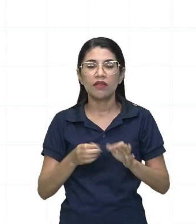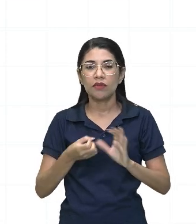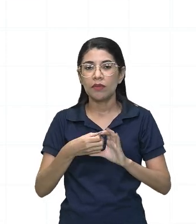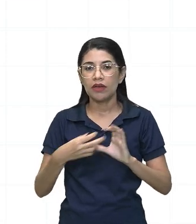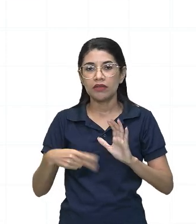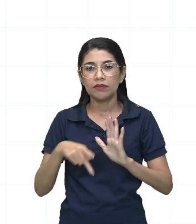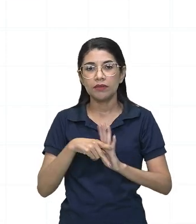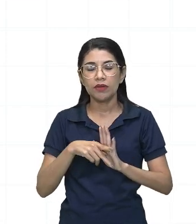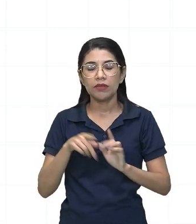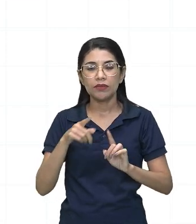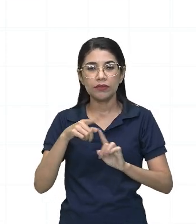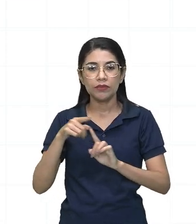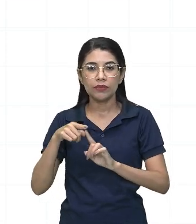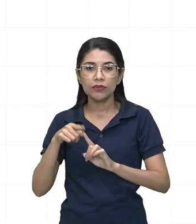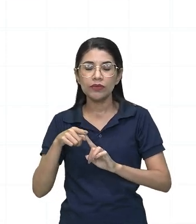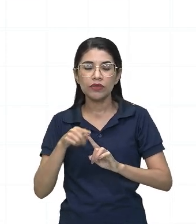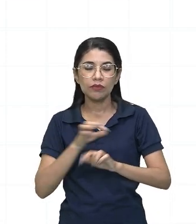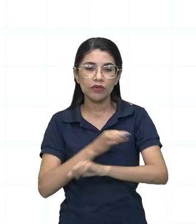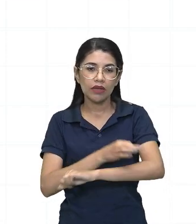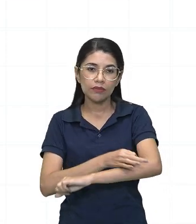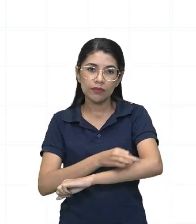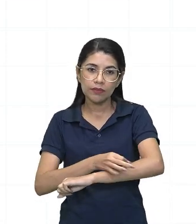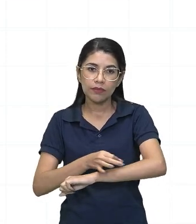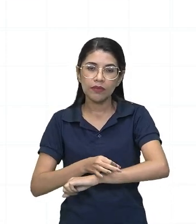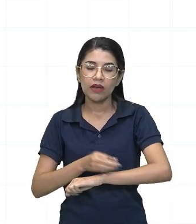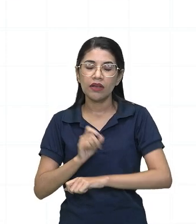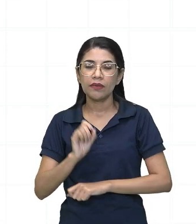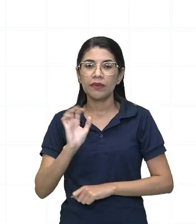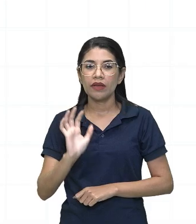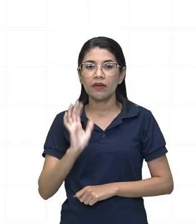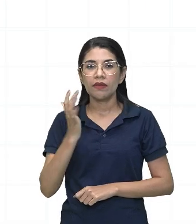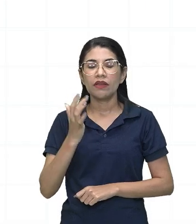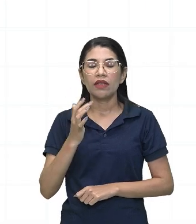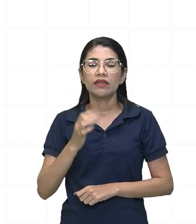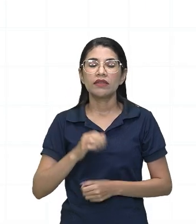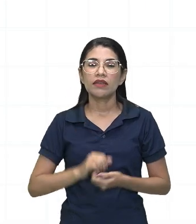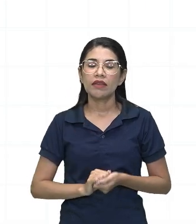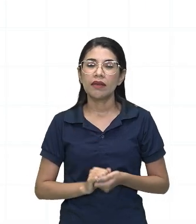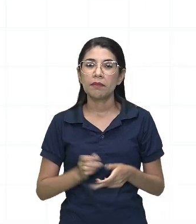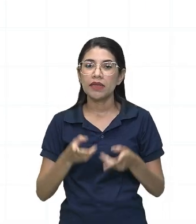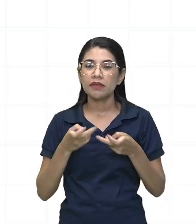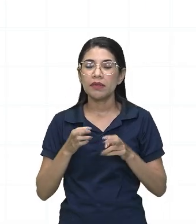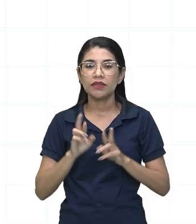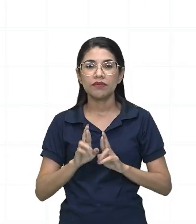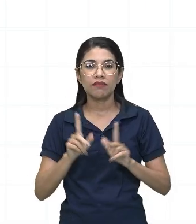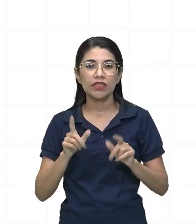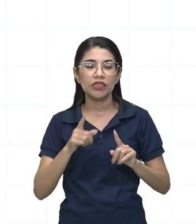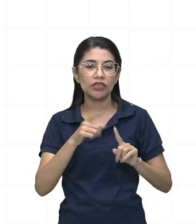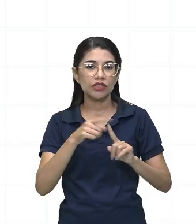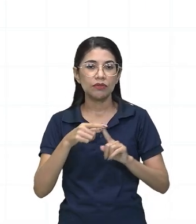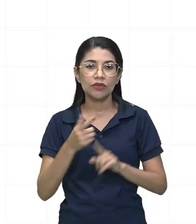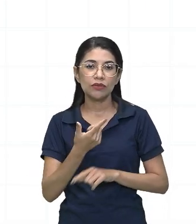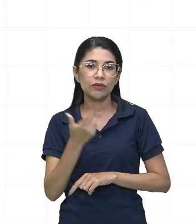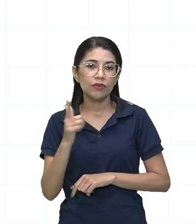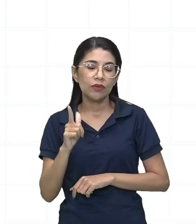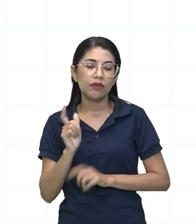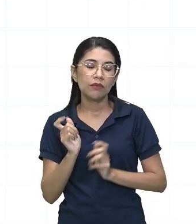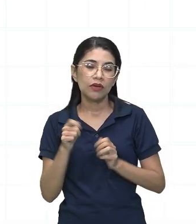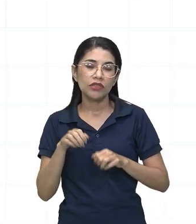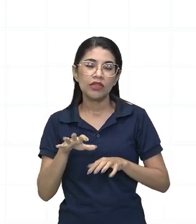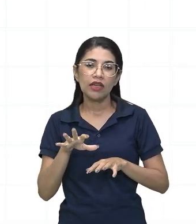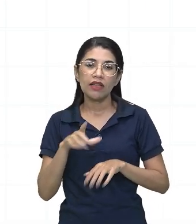características da ferida, o que as diferencia de outras feridas que a gente pode ter no